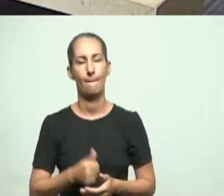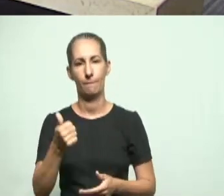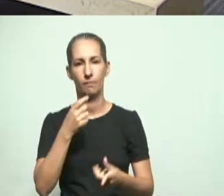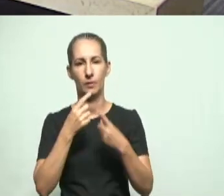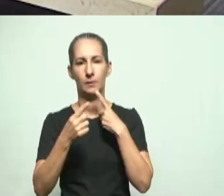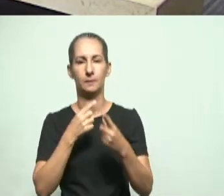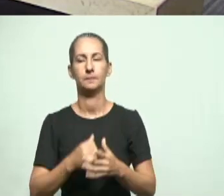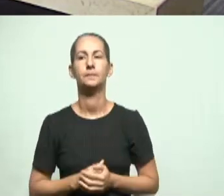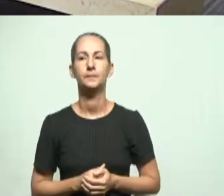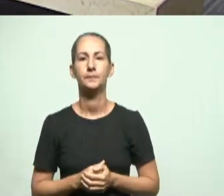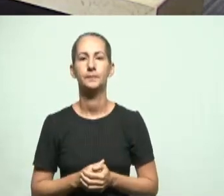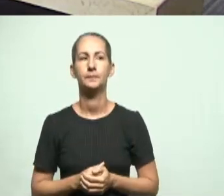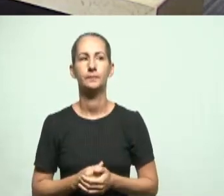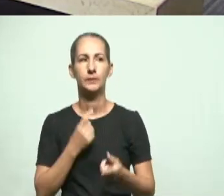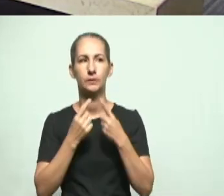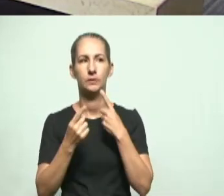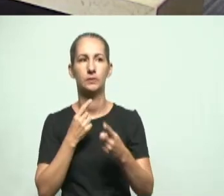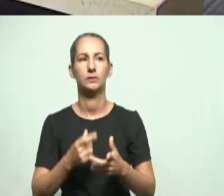primeira discussão,